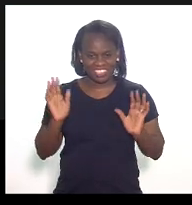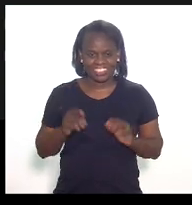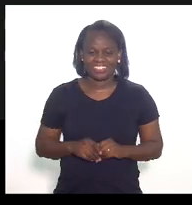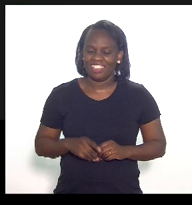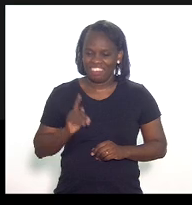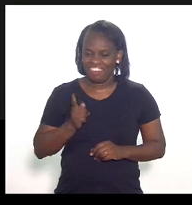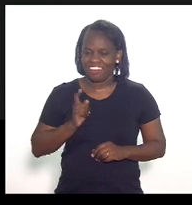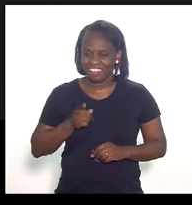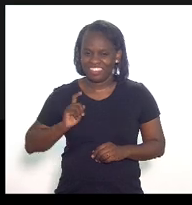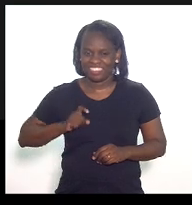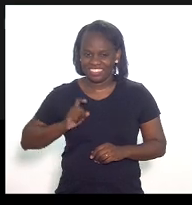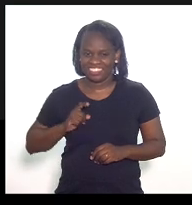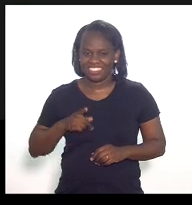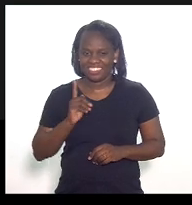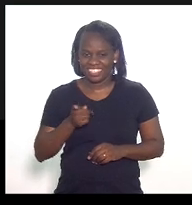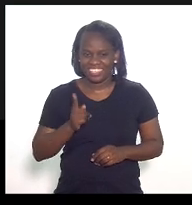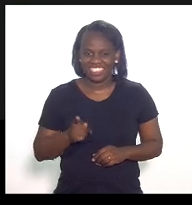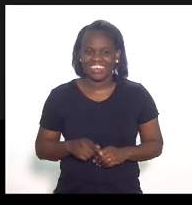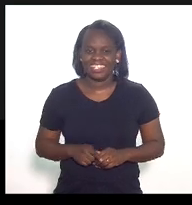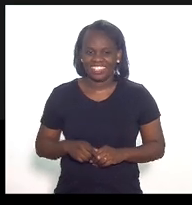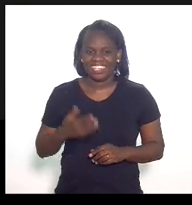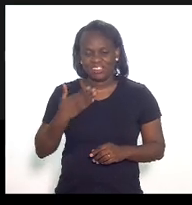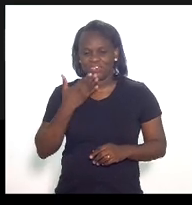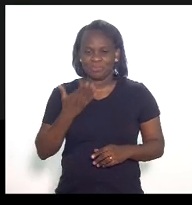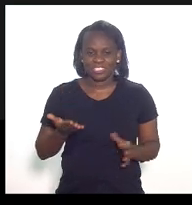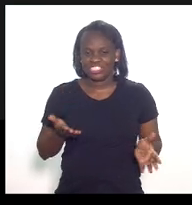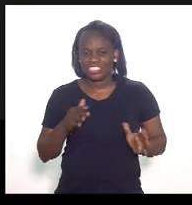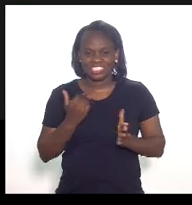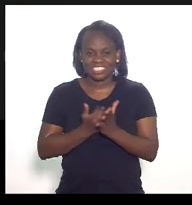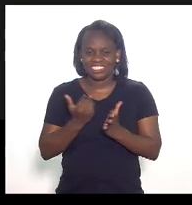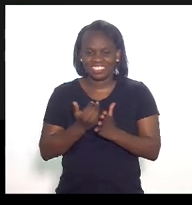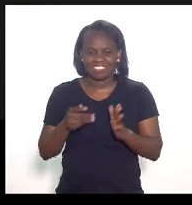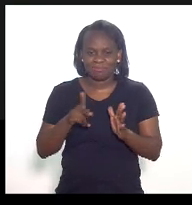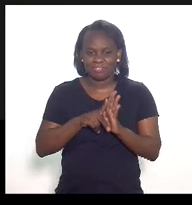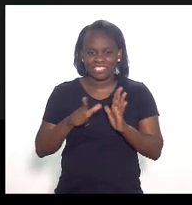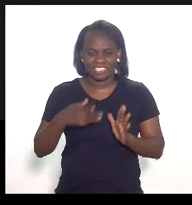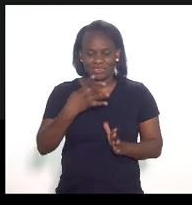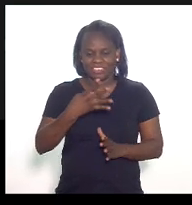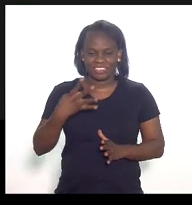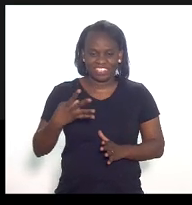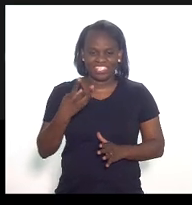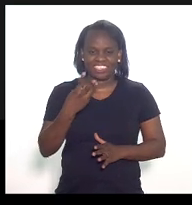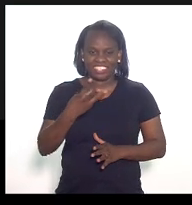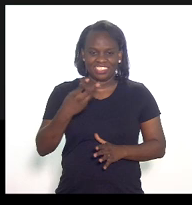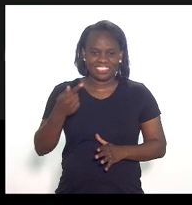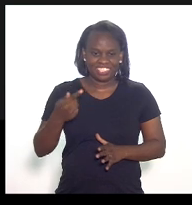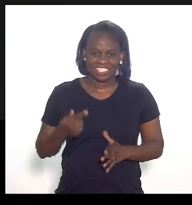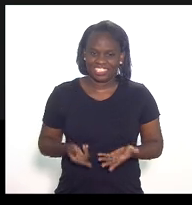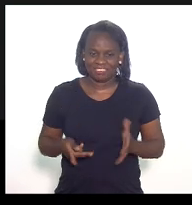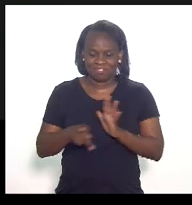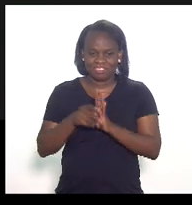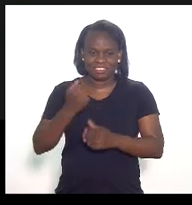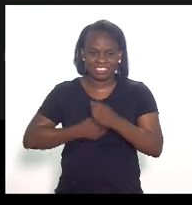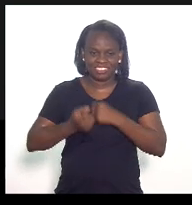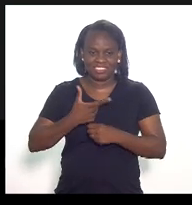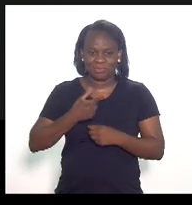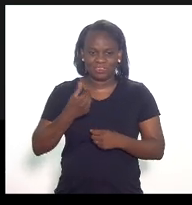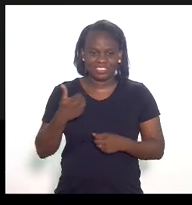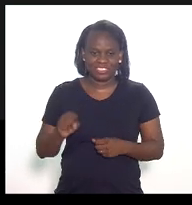Marmelada. Presidente, é marmelada e eu vou pedir anexação ao projeto 4437 de